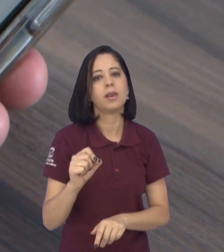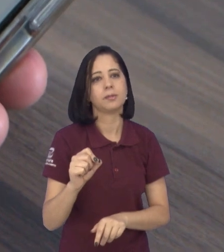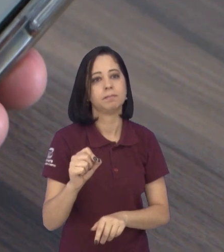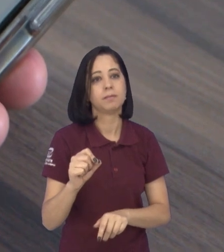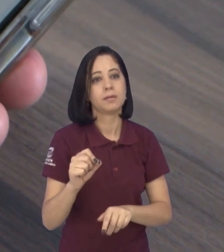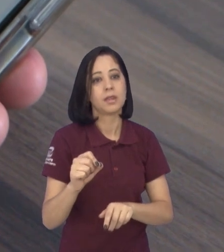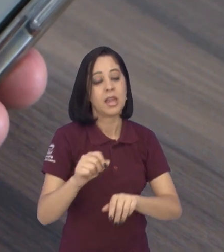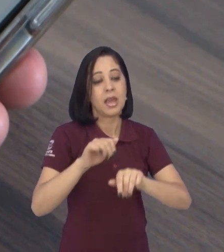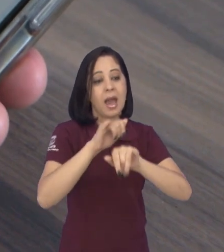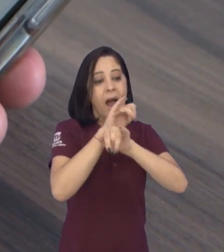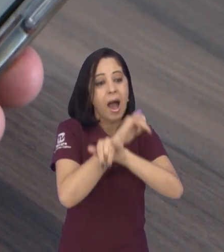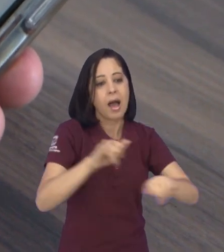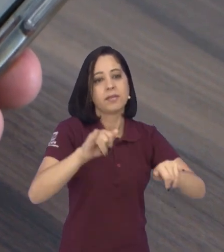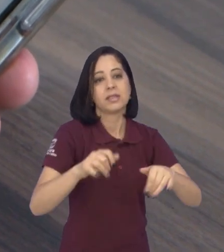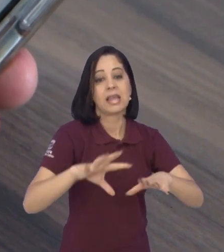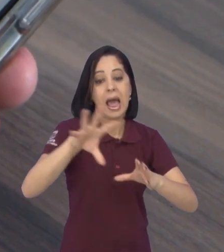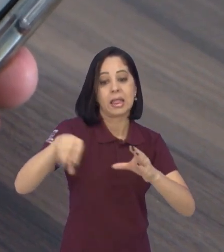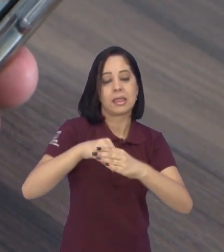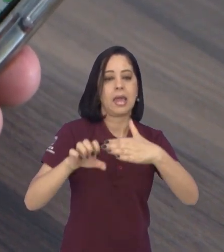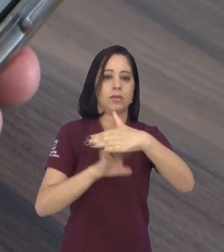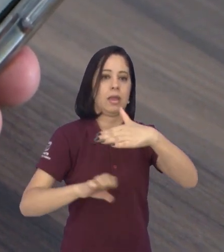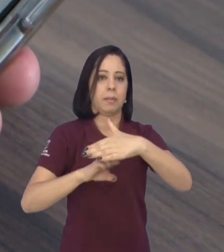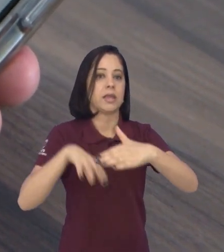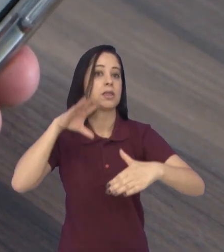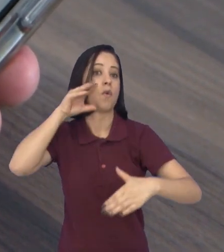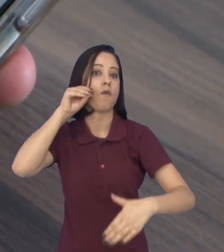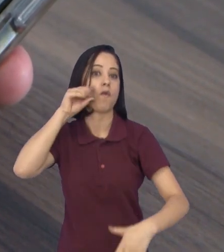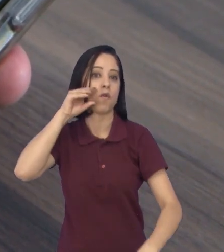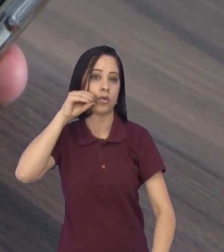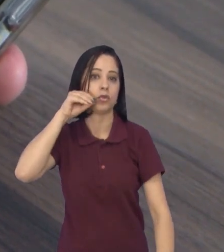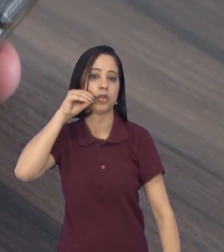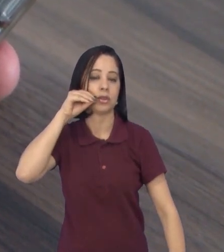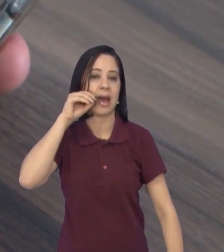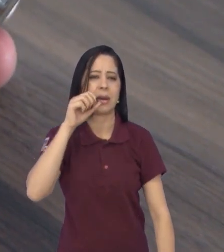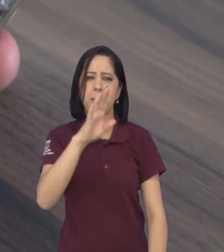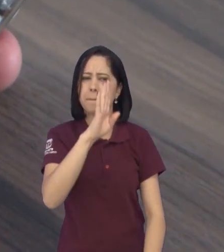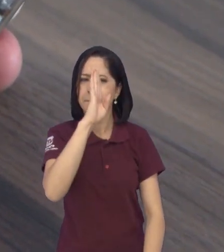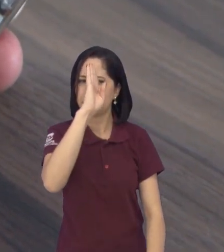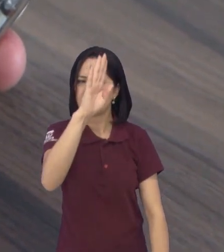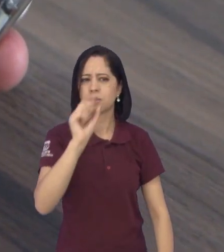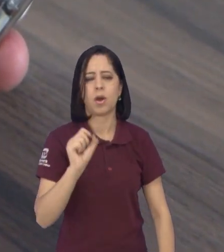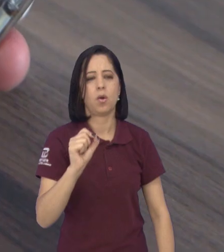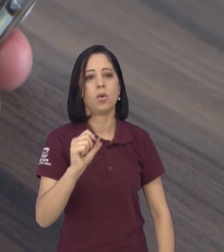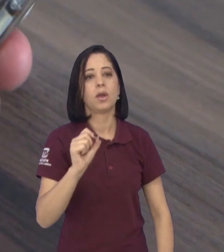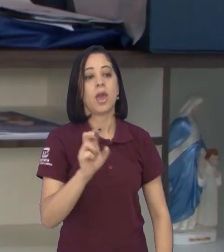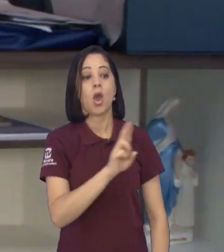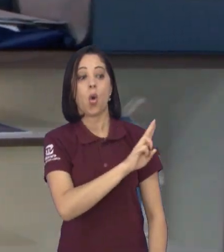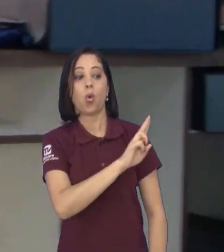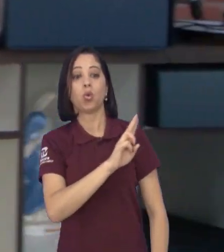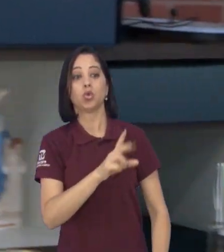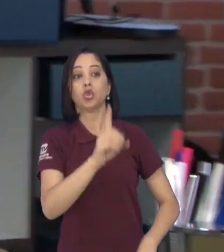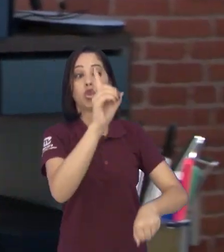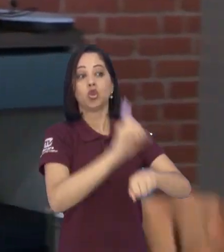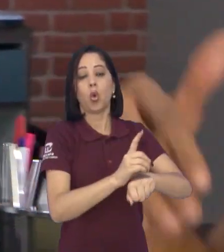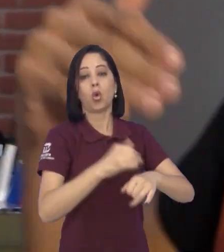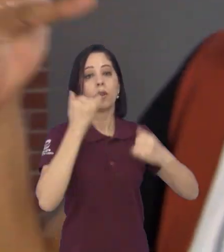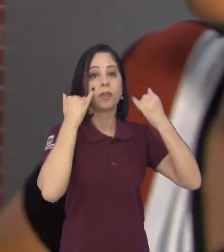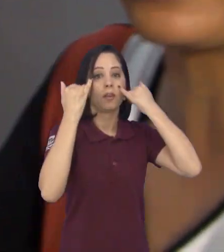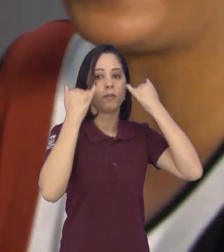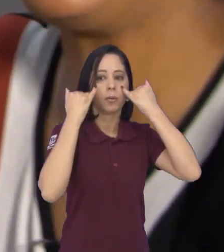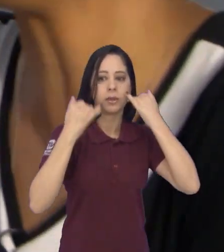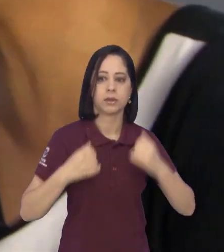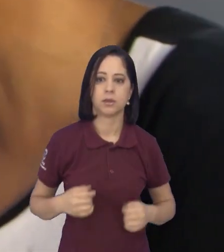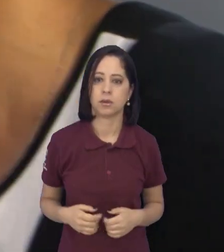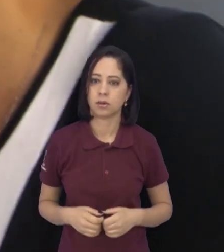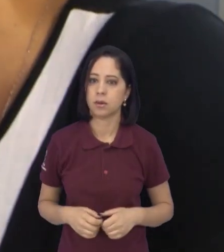cultura dentro da empresa, para os seus colaboradores e para o principal interessado, que é o titular de dados. Olha, gente, esse